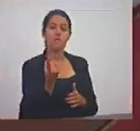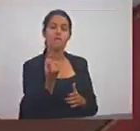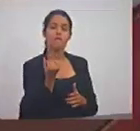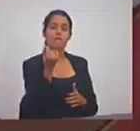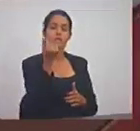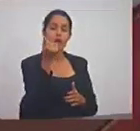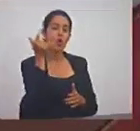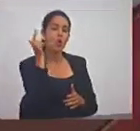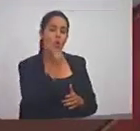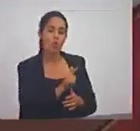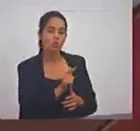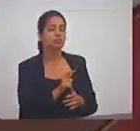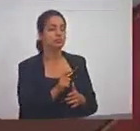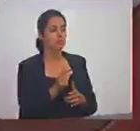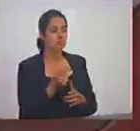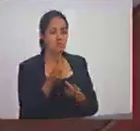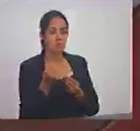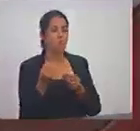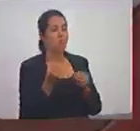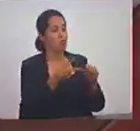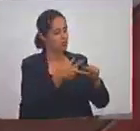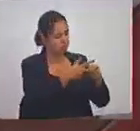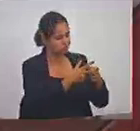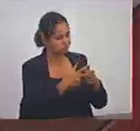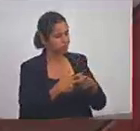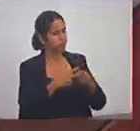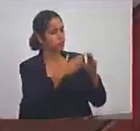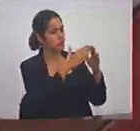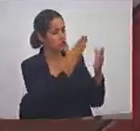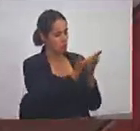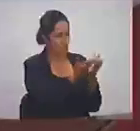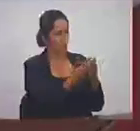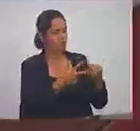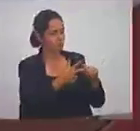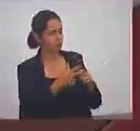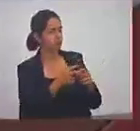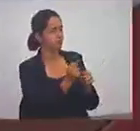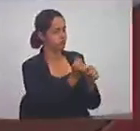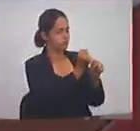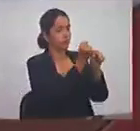1.117 mil. Será uma ampla reforma em todas essas escolas,